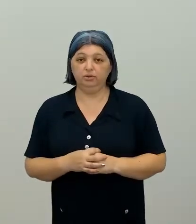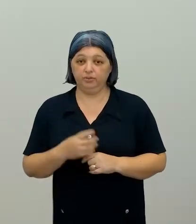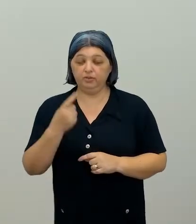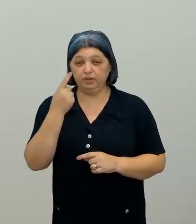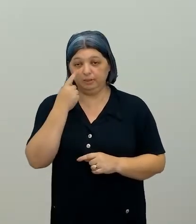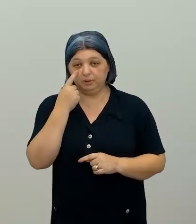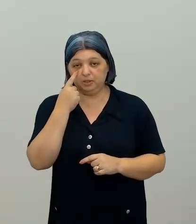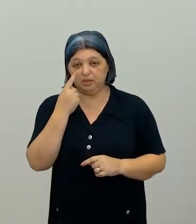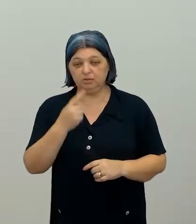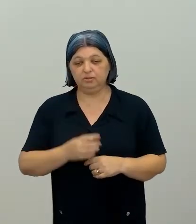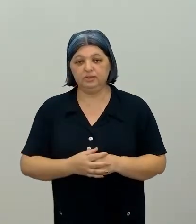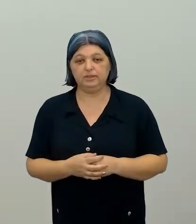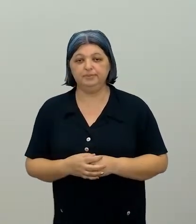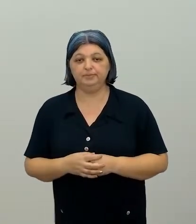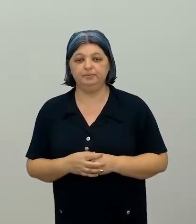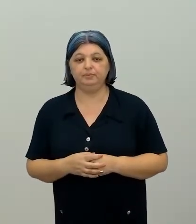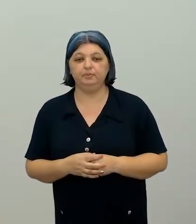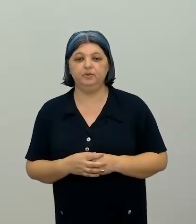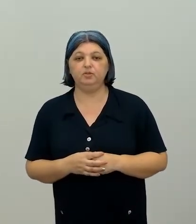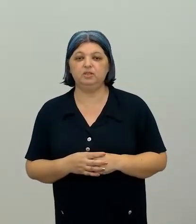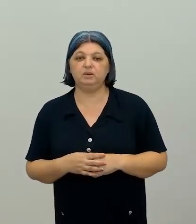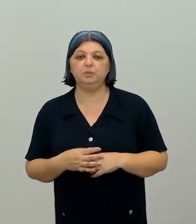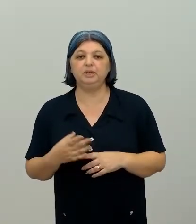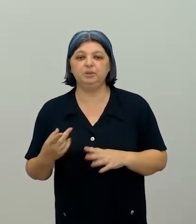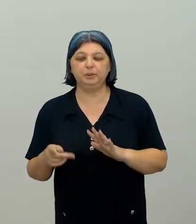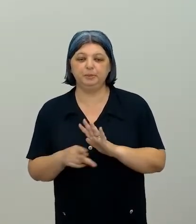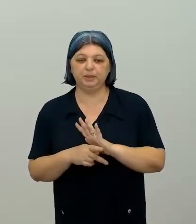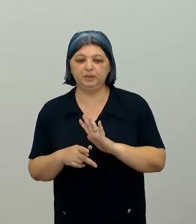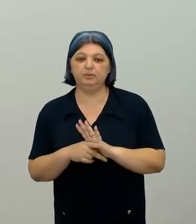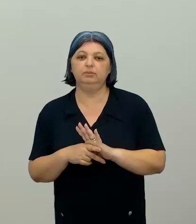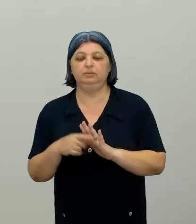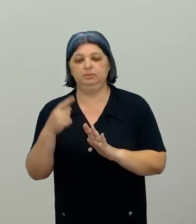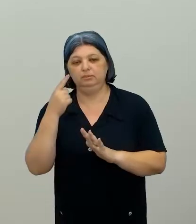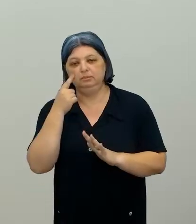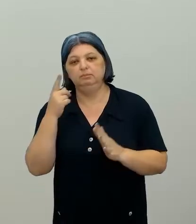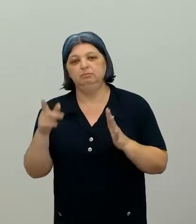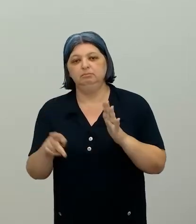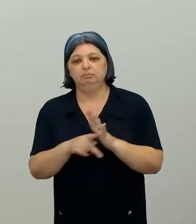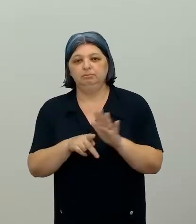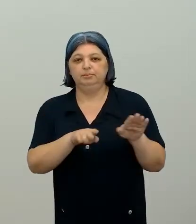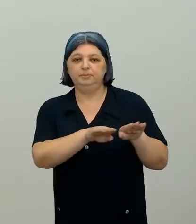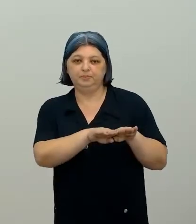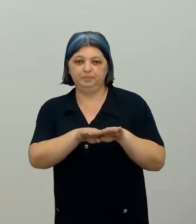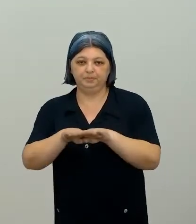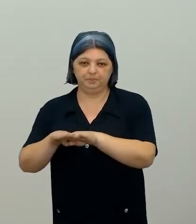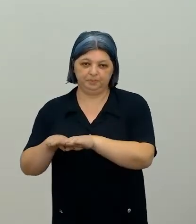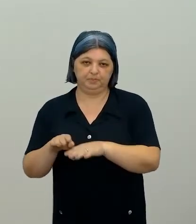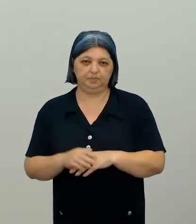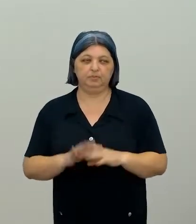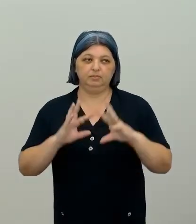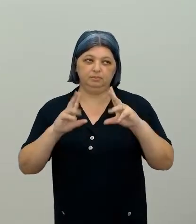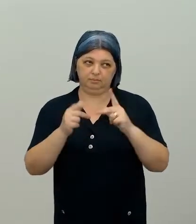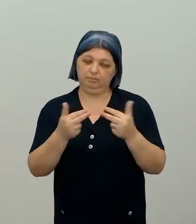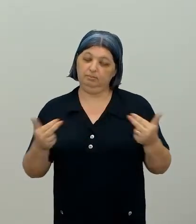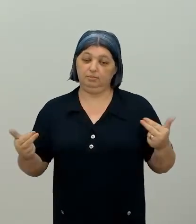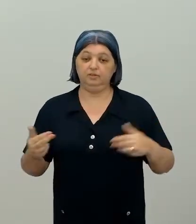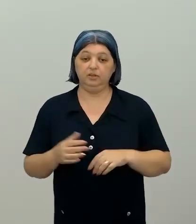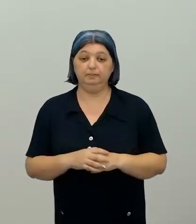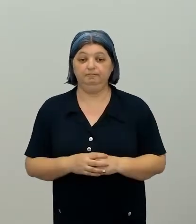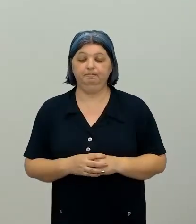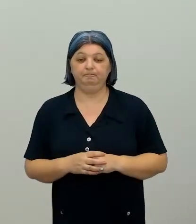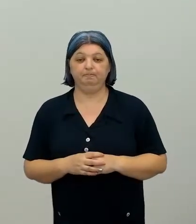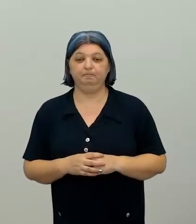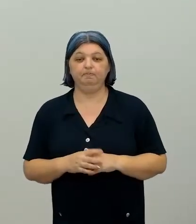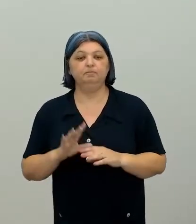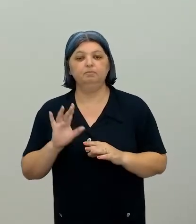a fábrica, a esteira de produção, a linha de montagem, a padronização, tudo isso ainda existe, não é uma coisa